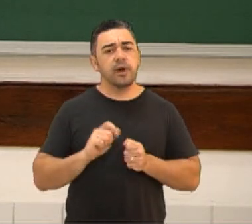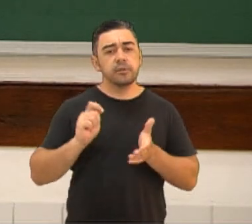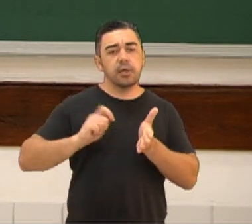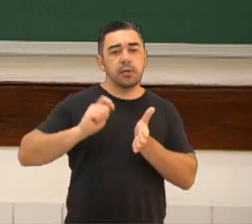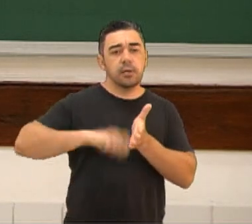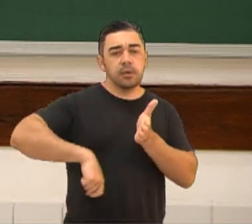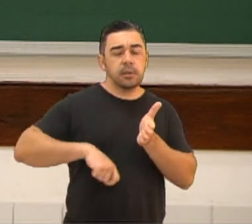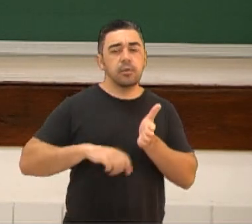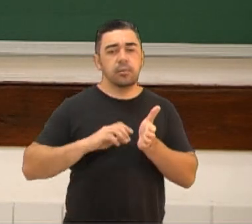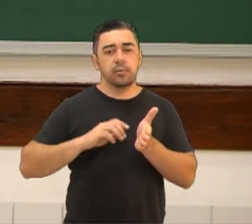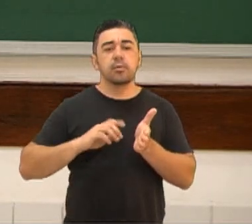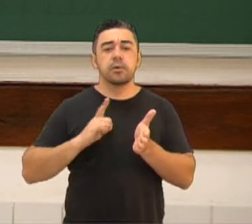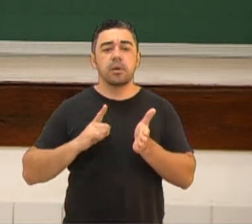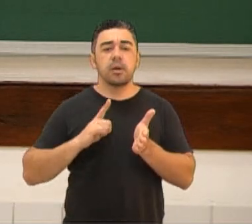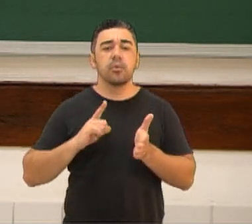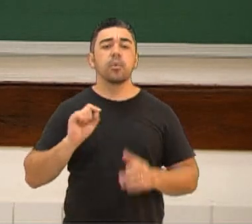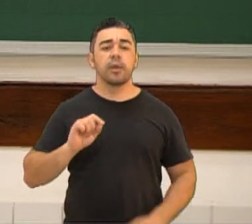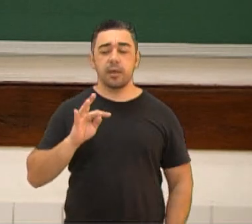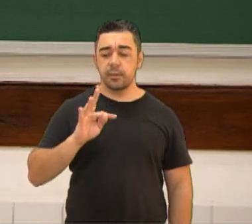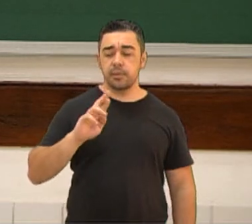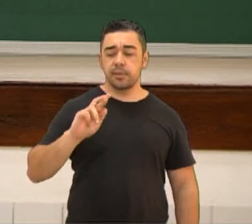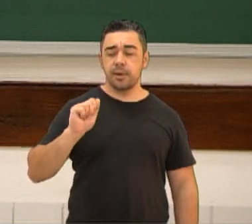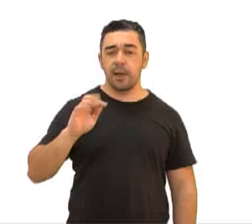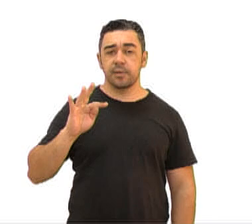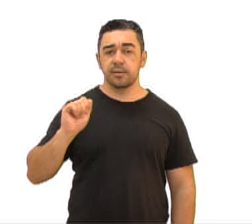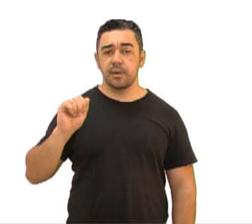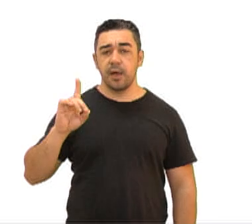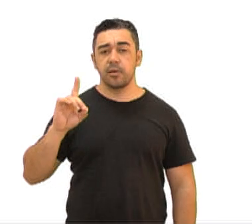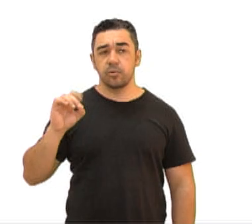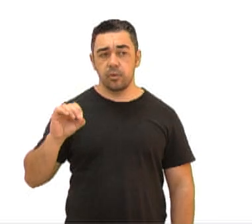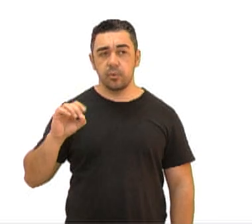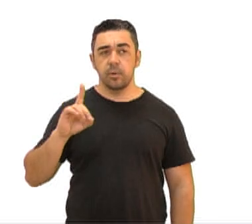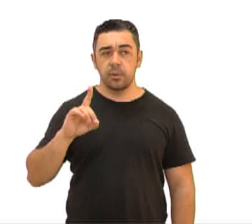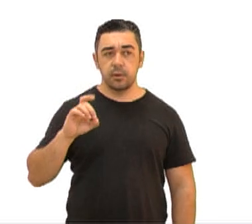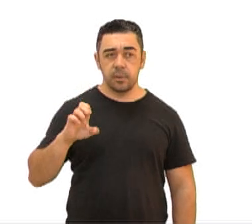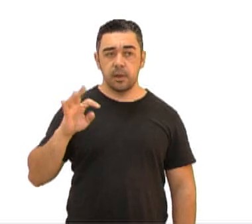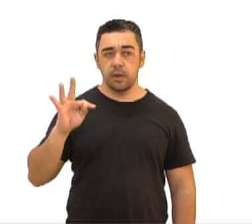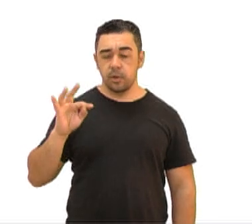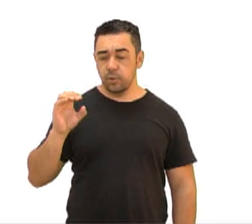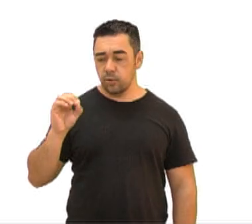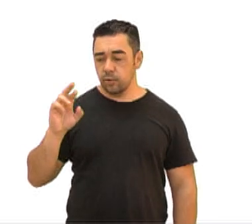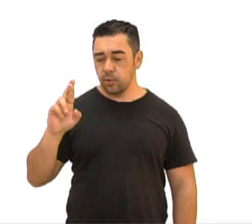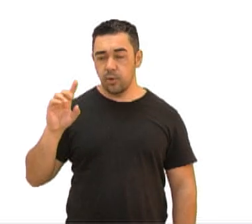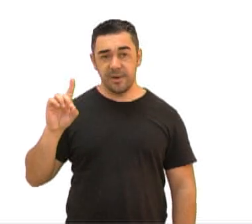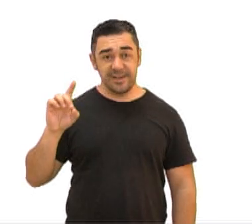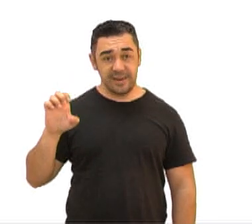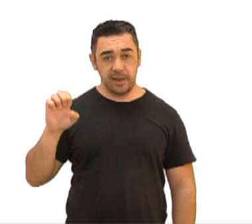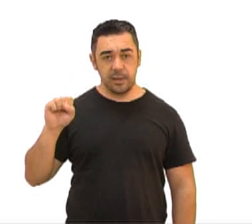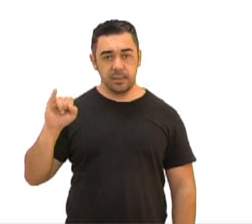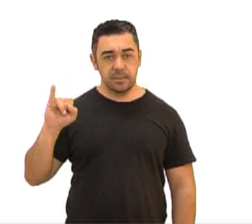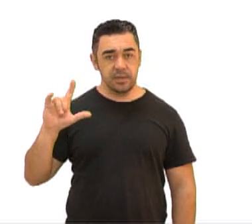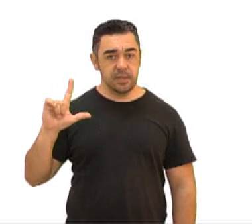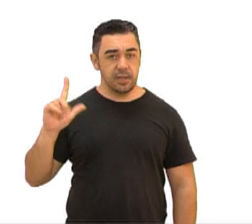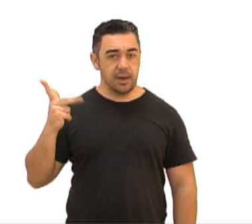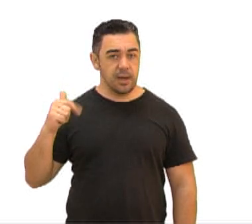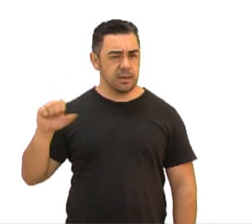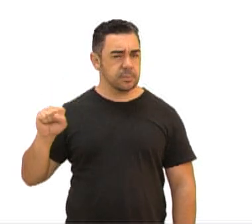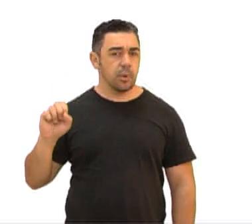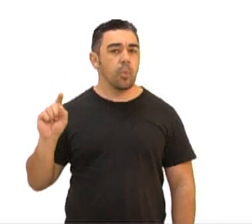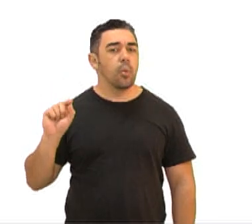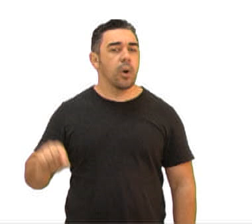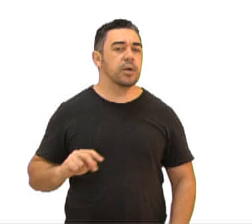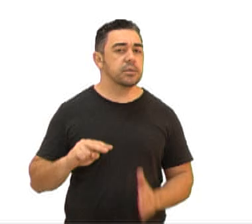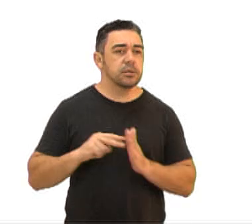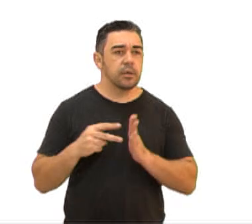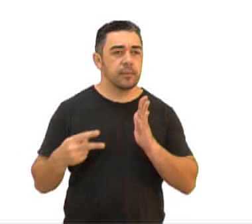Tratado de Tordesilhas. O que é o Tratado de Tordesilhas? Bom, aqui a gente tem um mapa para delimitar para vocês. O Tratado